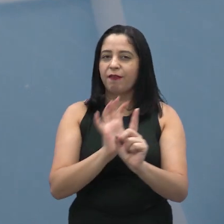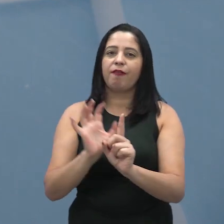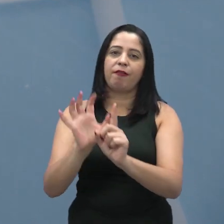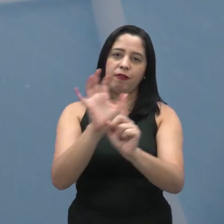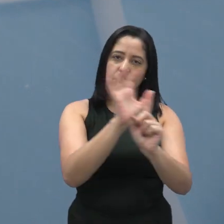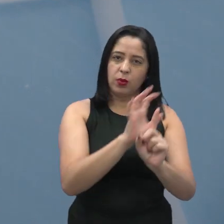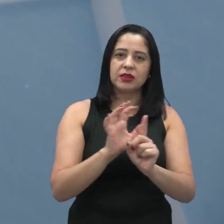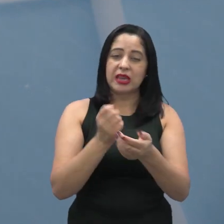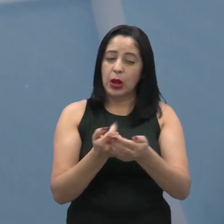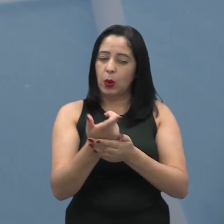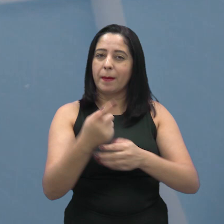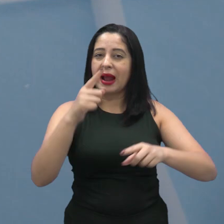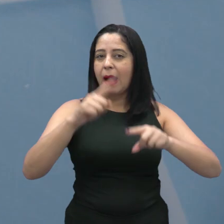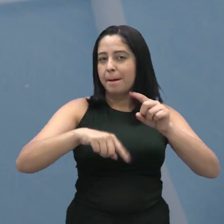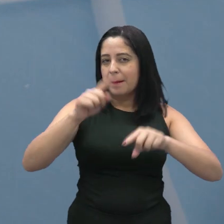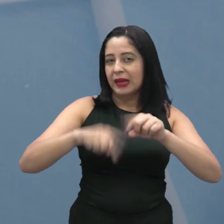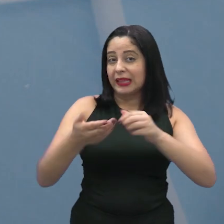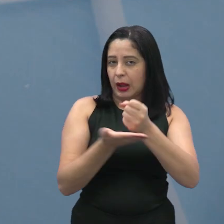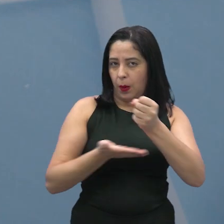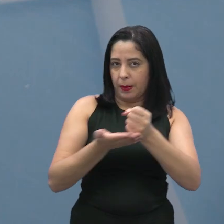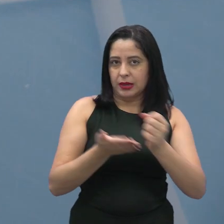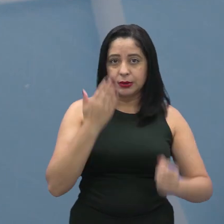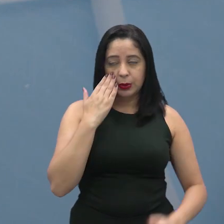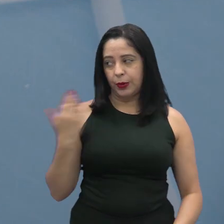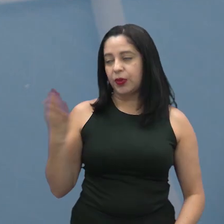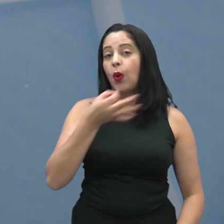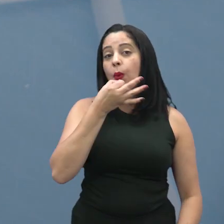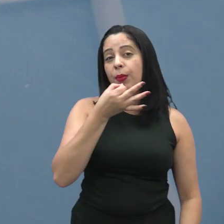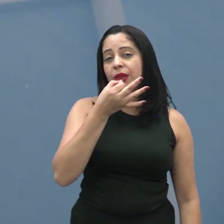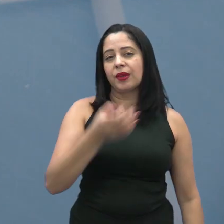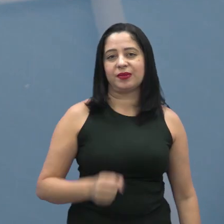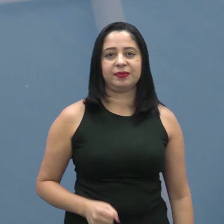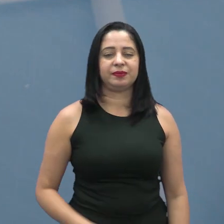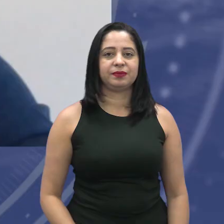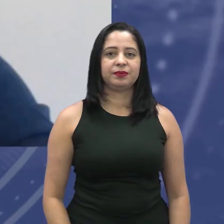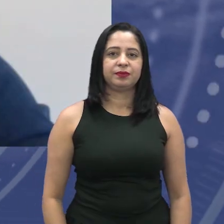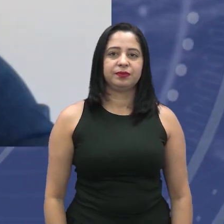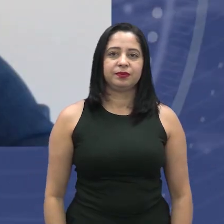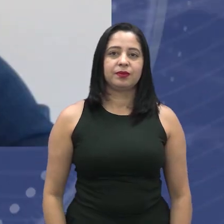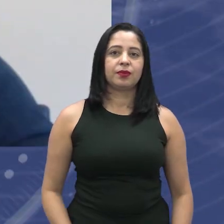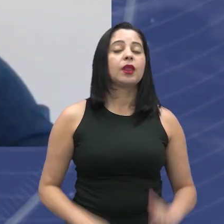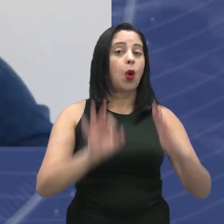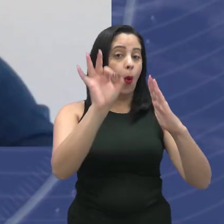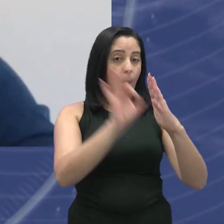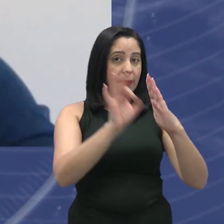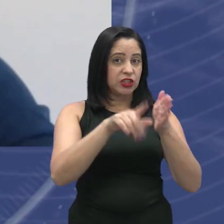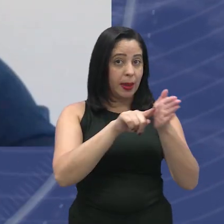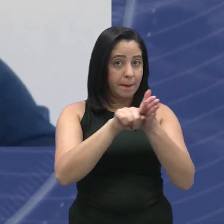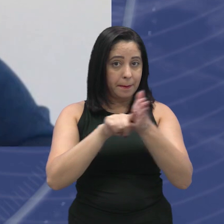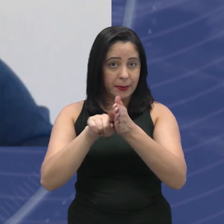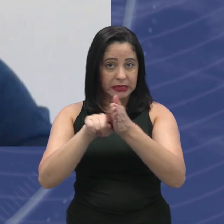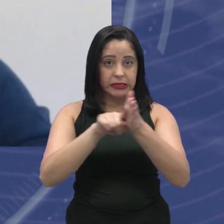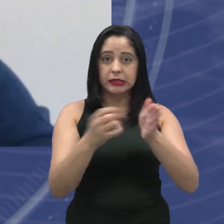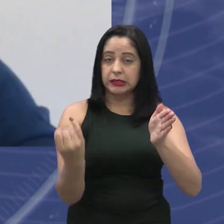de itens básicos da economia cotidiana. Vamos ver o que o Bruno tem para falar. O IBGE realiza um levantamento